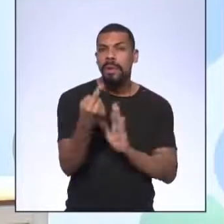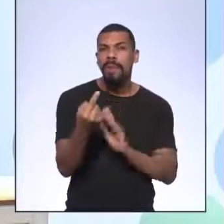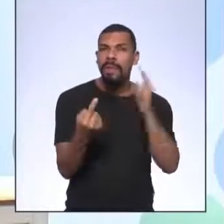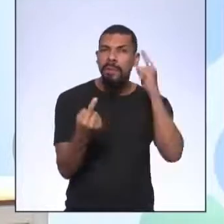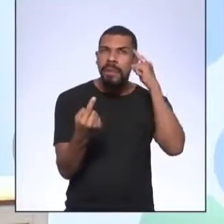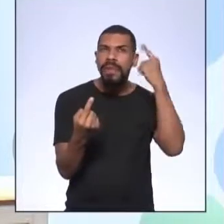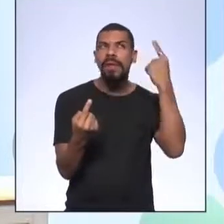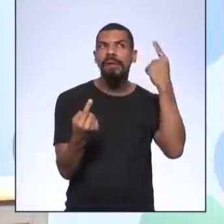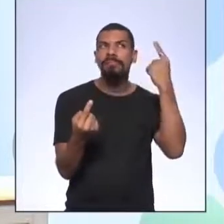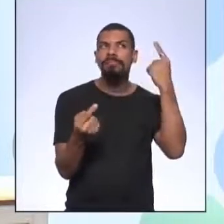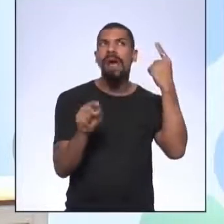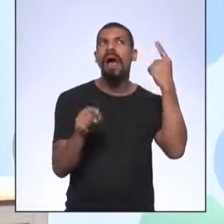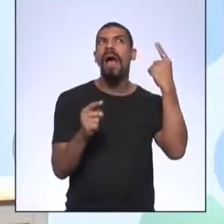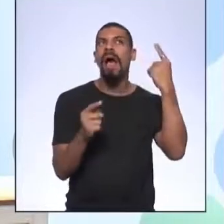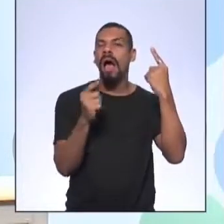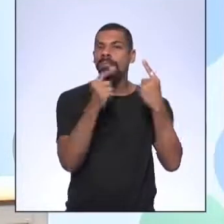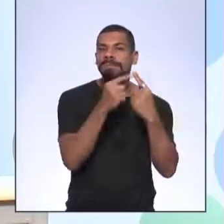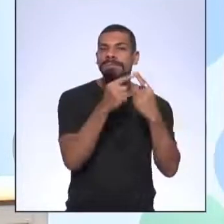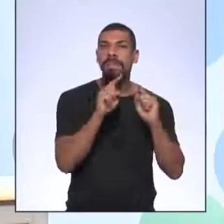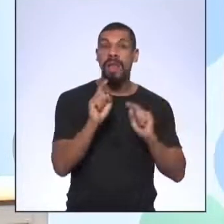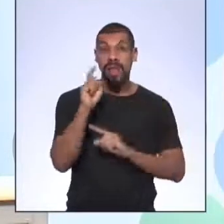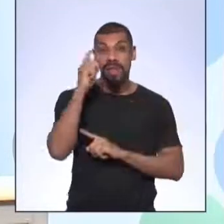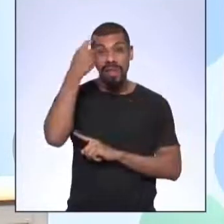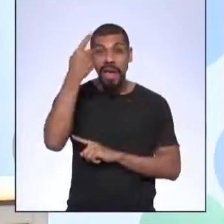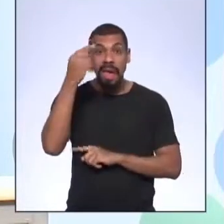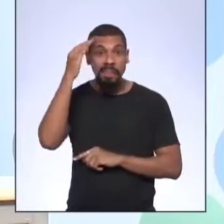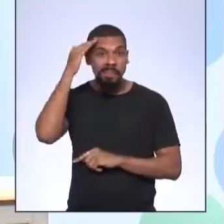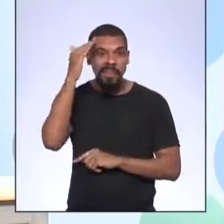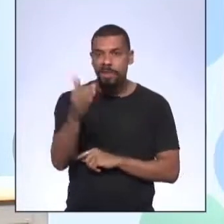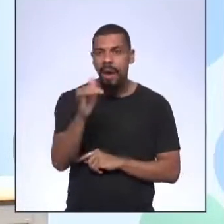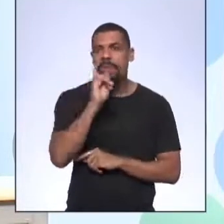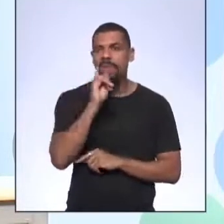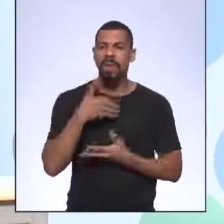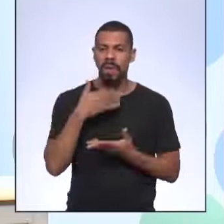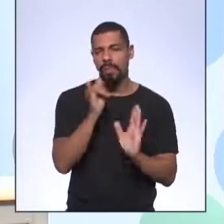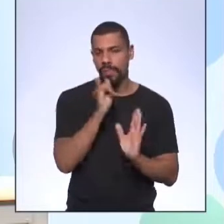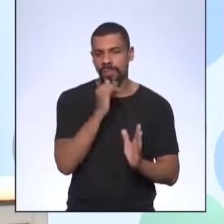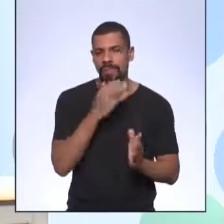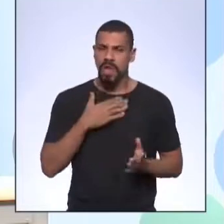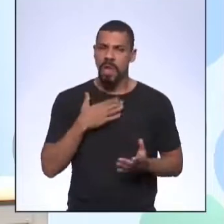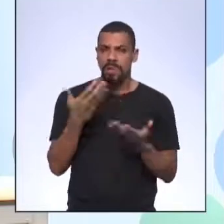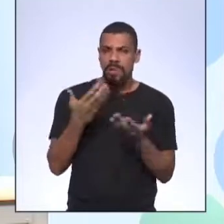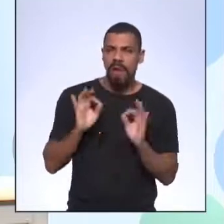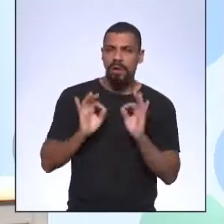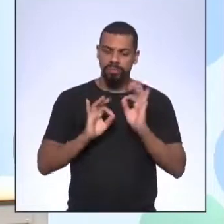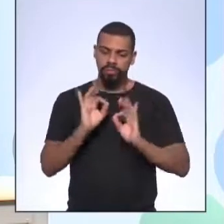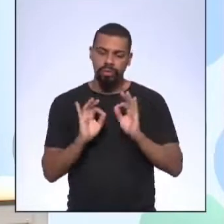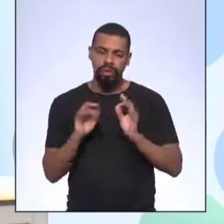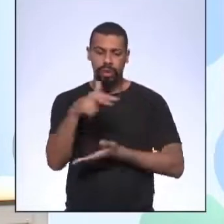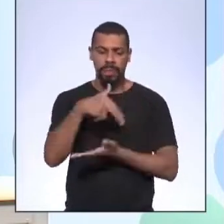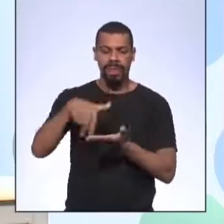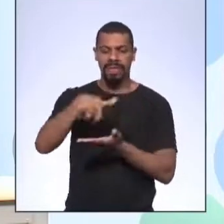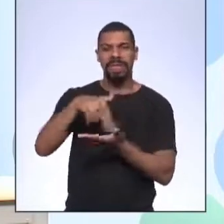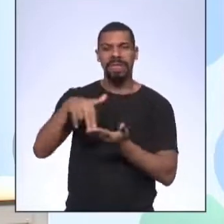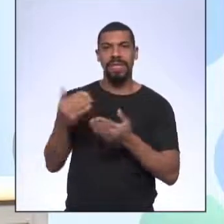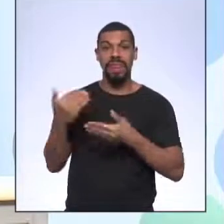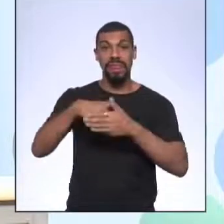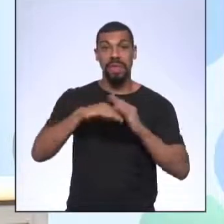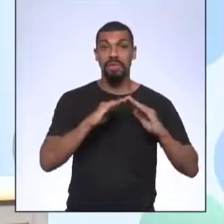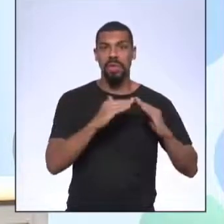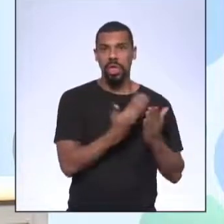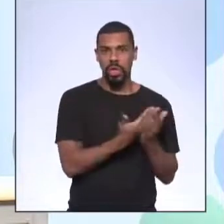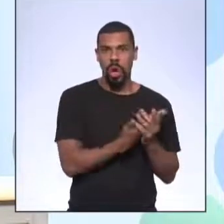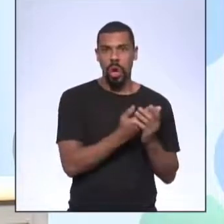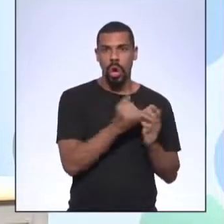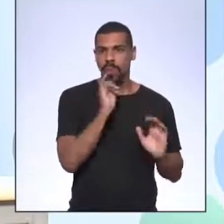uma ideia inicial a vamos supor que eu queira fazer um projeto falando sobre dança na escola quero